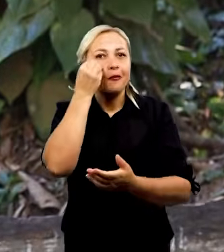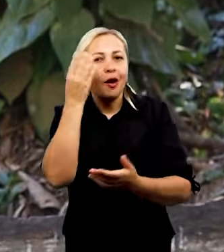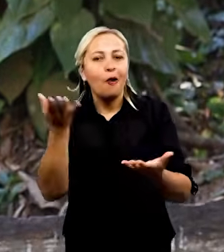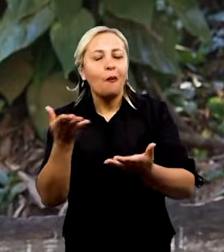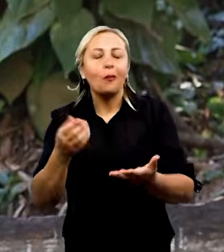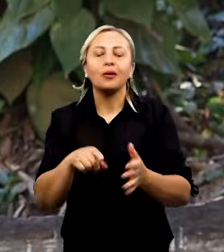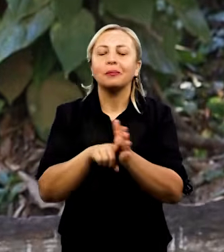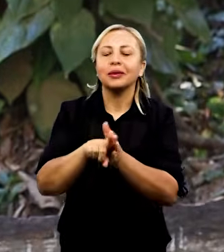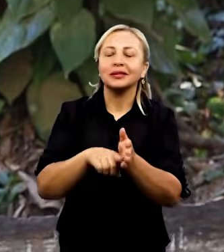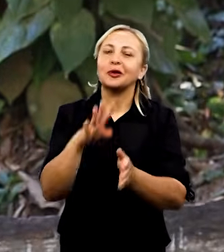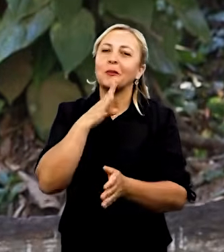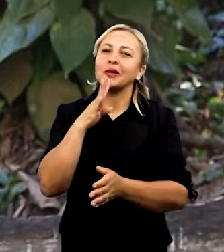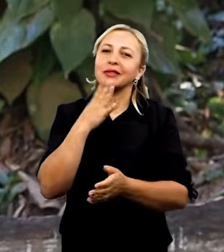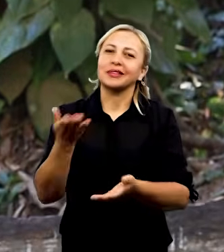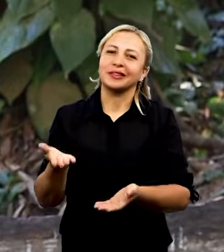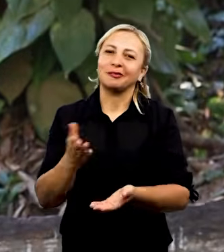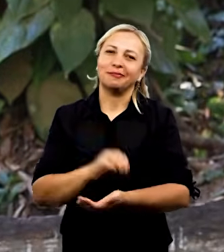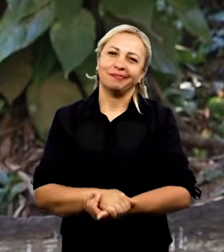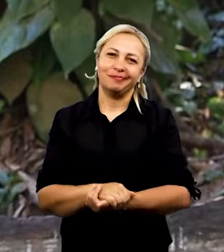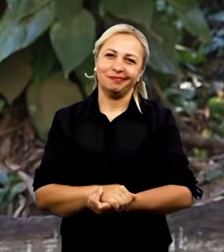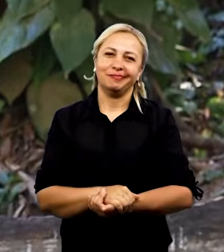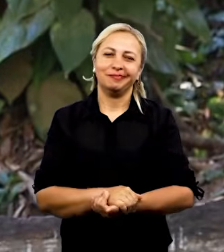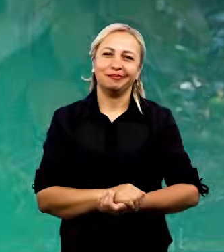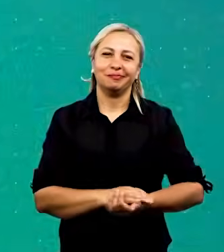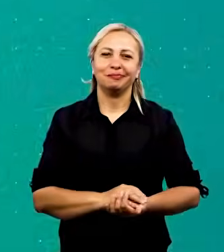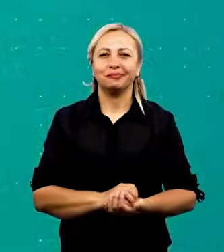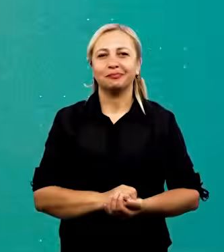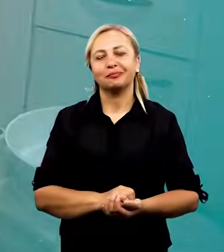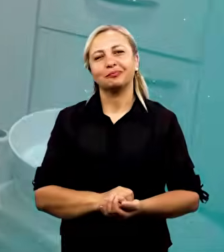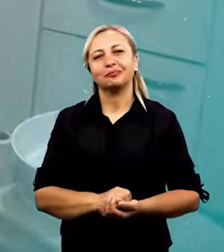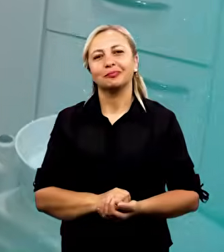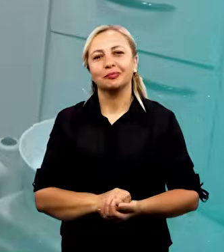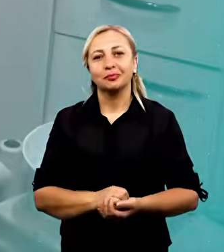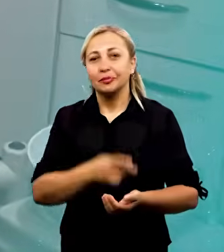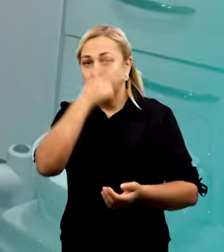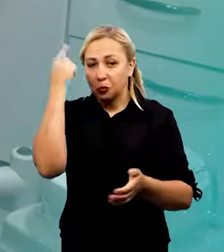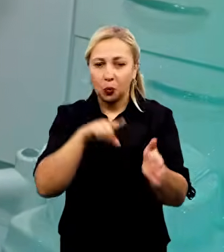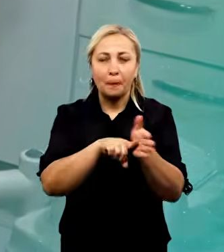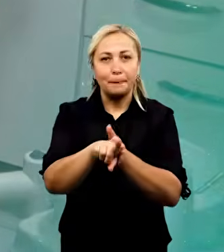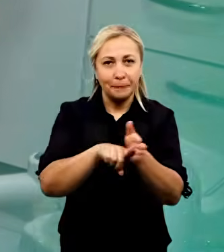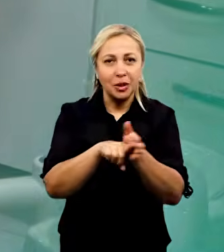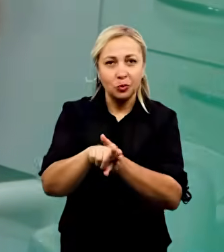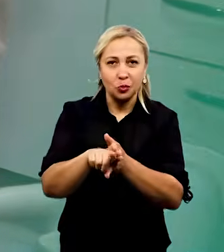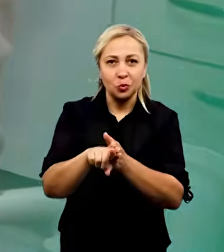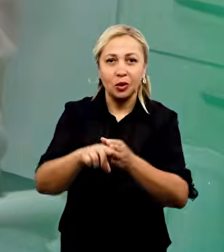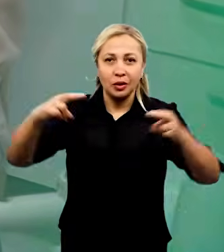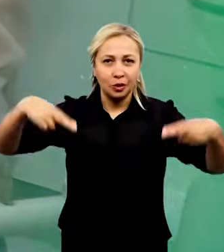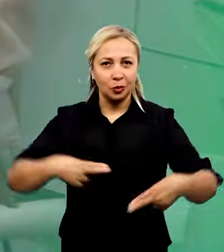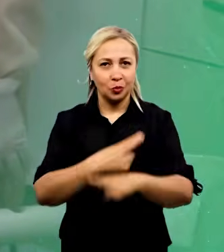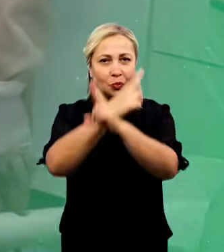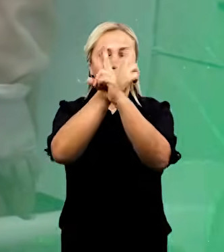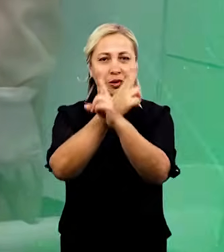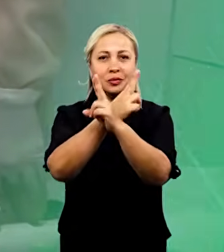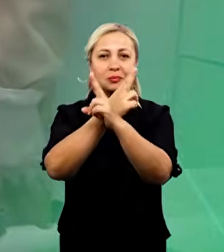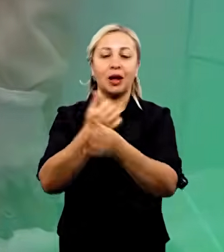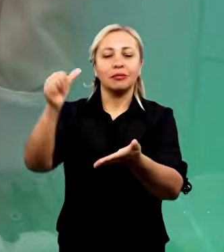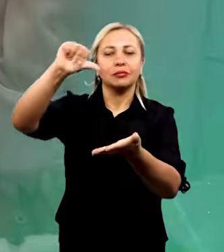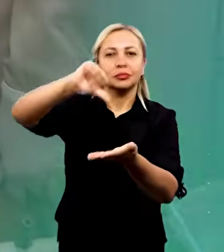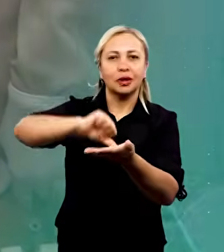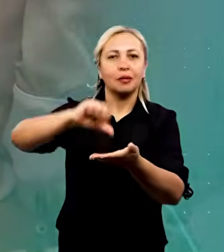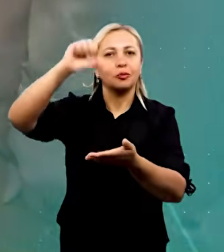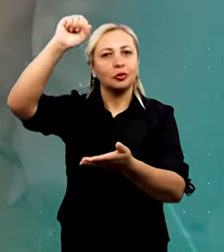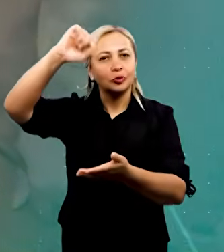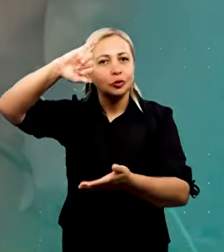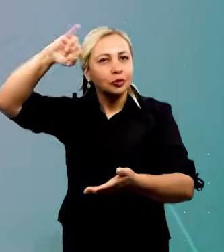ver agora quais pesquisas iremos conhecer no programa de hoje. Pesquisadores da Universidade Estadual do Sudoeste da Bahia, campus